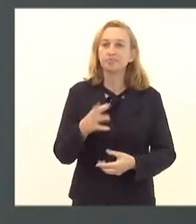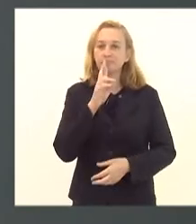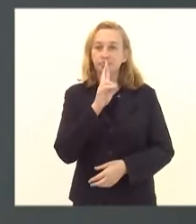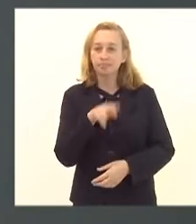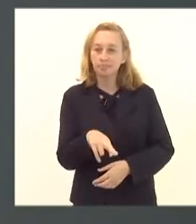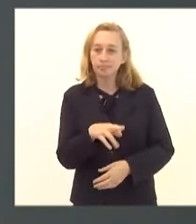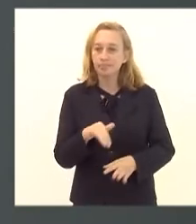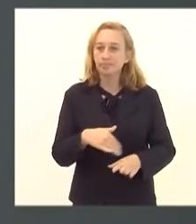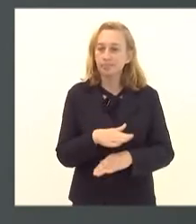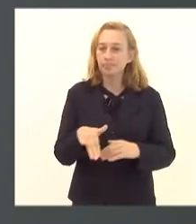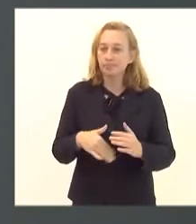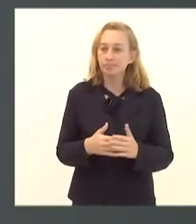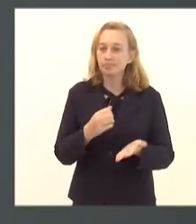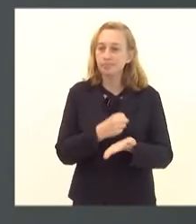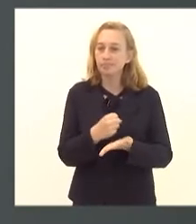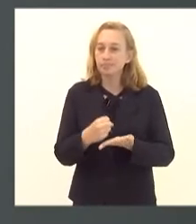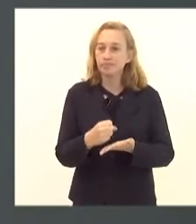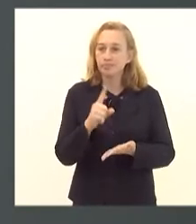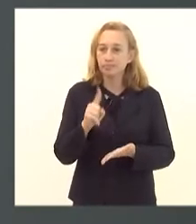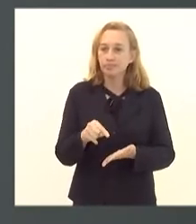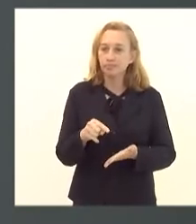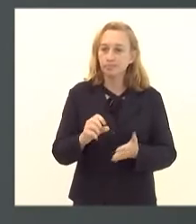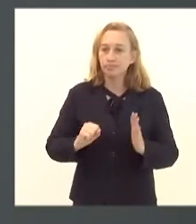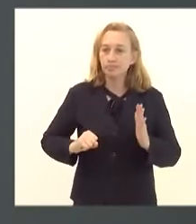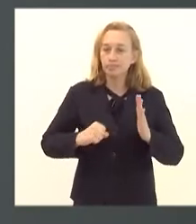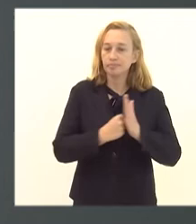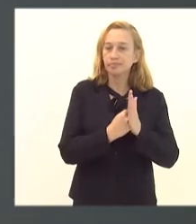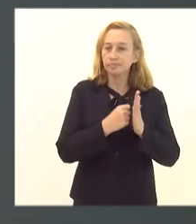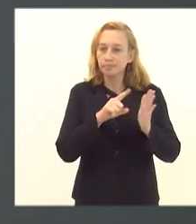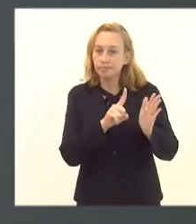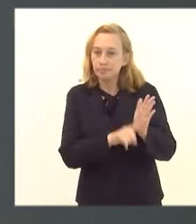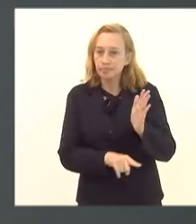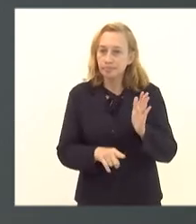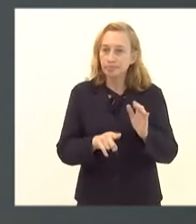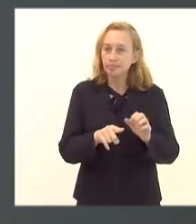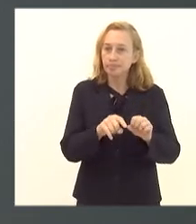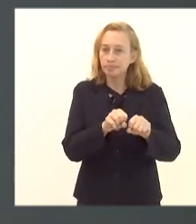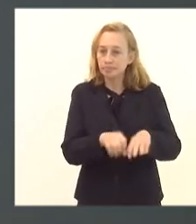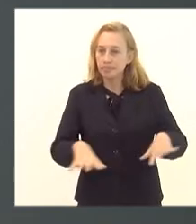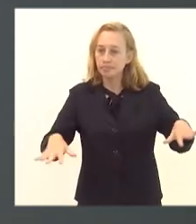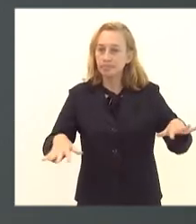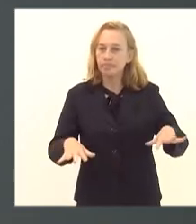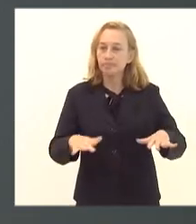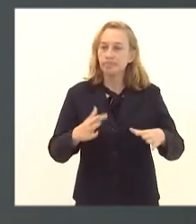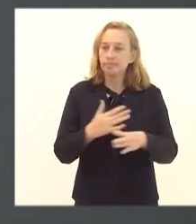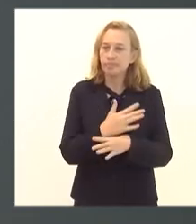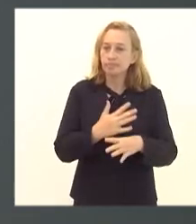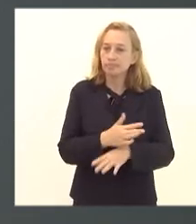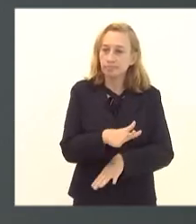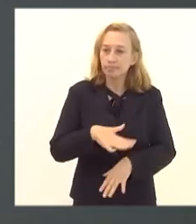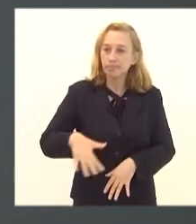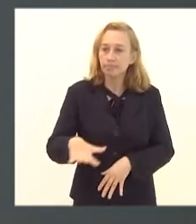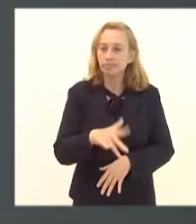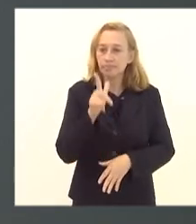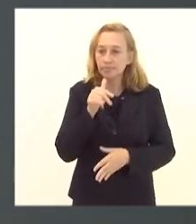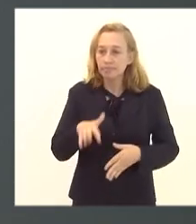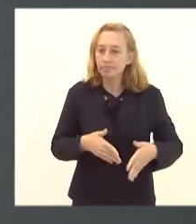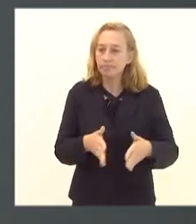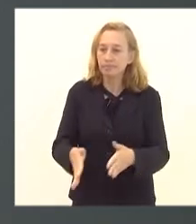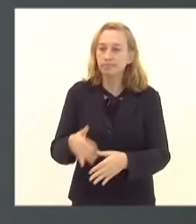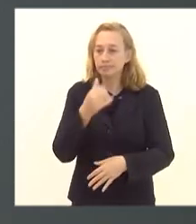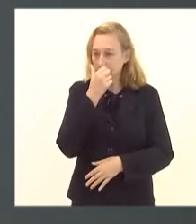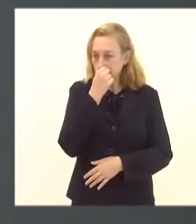resultado desse contrato é mitigar os impactos da expansão urbana nesse trecho do canal